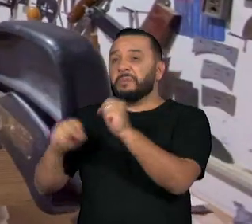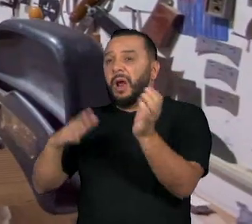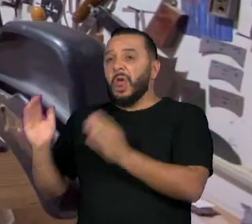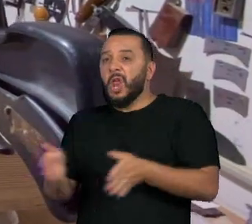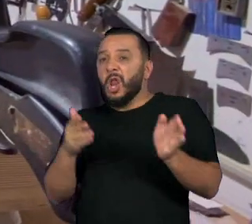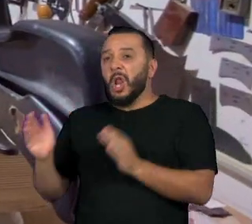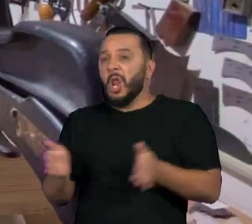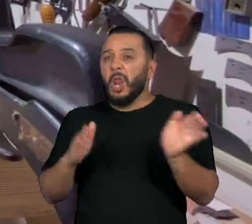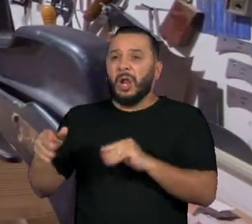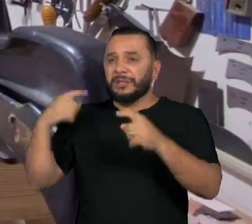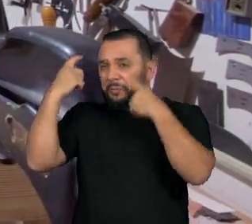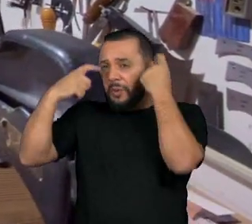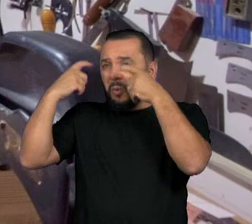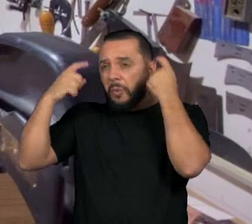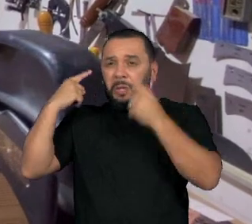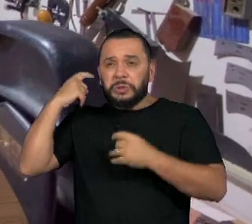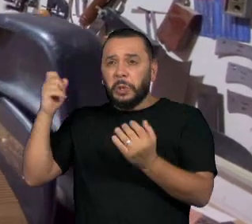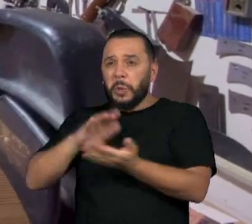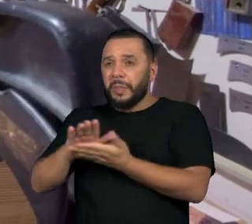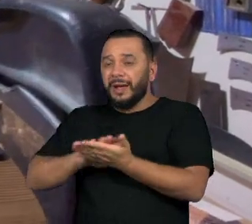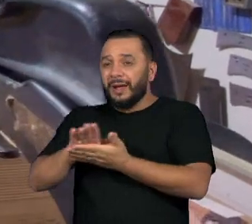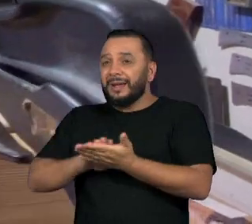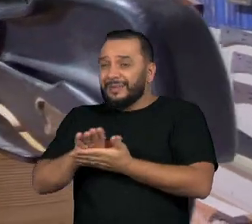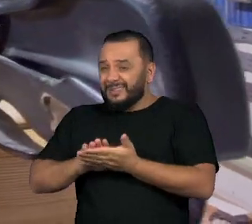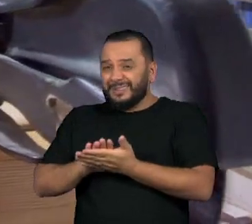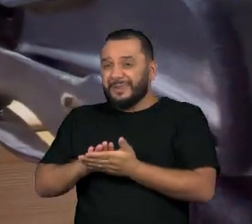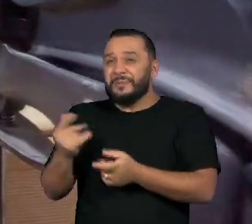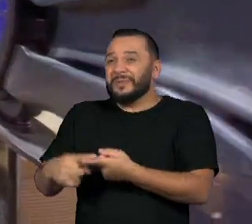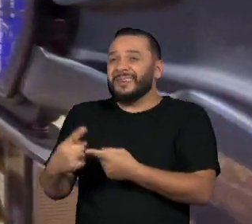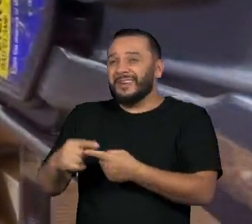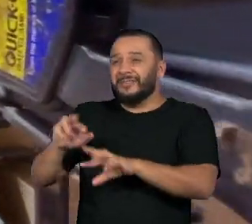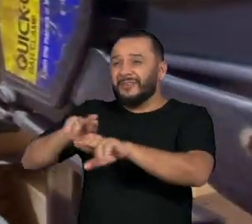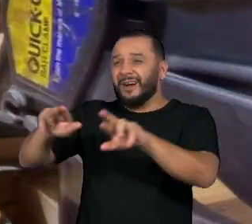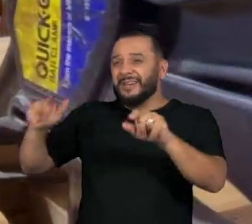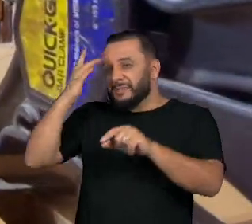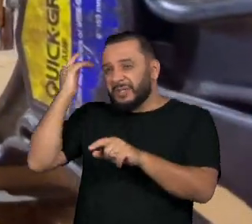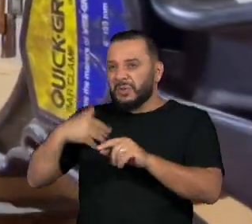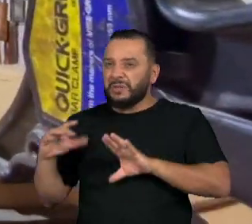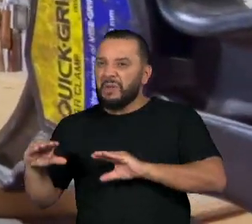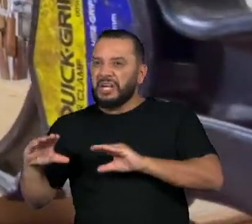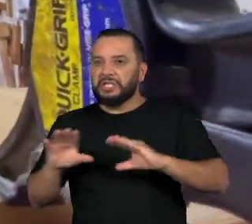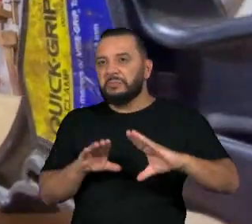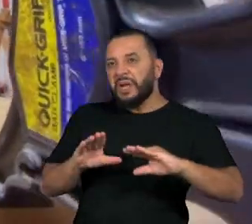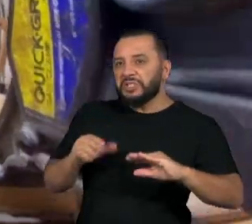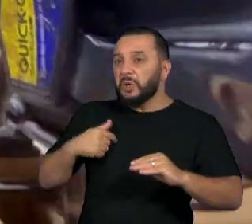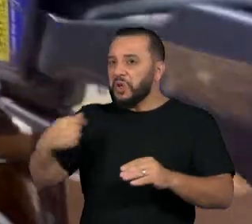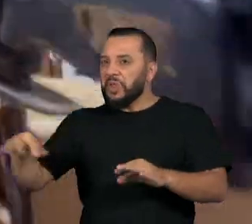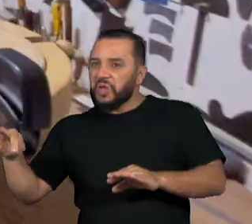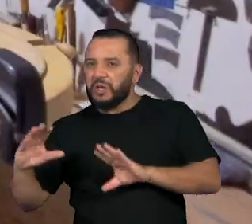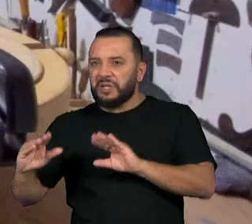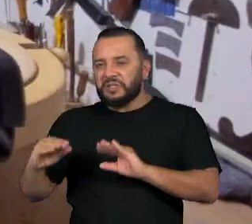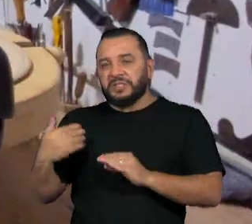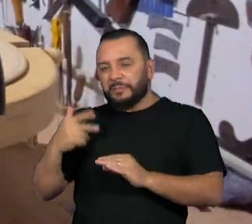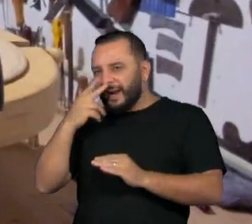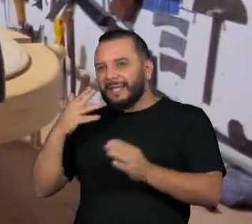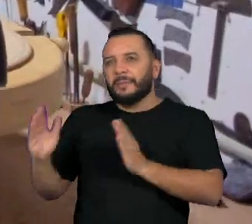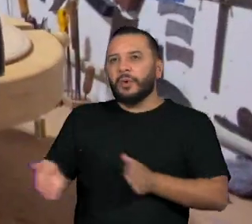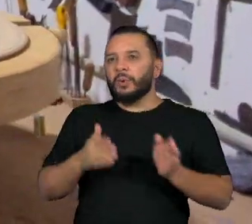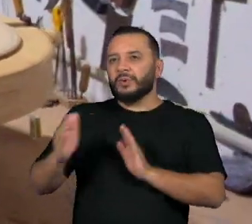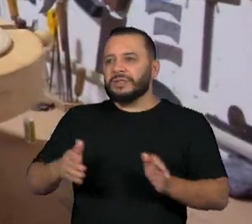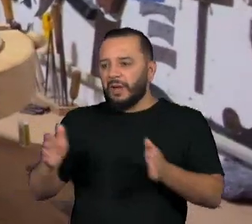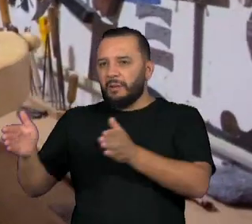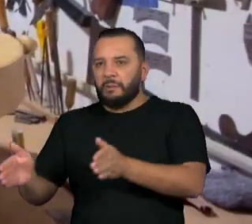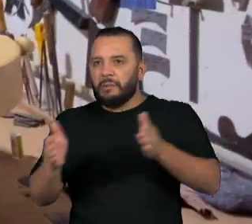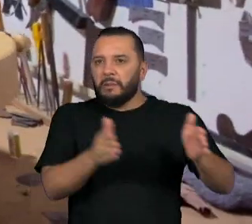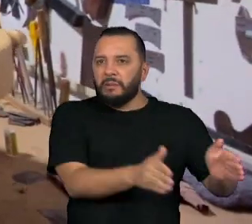quanto na harmonização. O instrumento de fábrica é várias mãos fazendo, não é uma mão só. Um faz uma parte, outro faz outra, a máquina faz